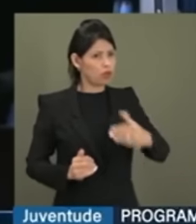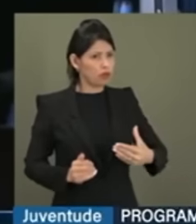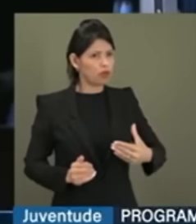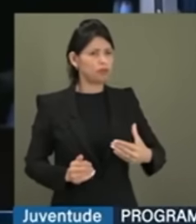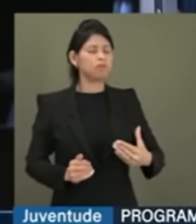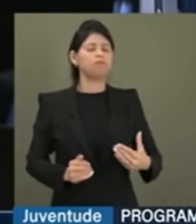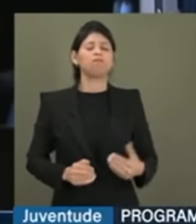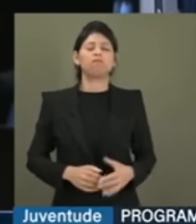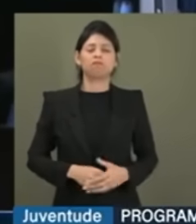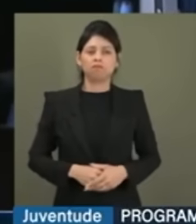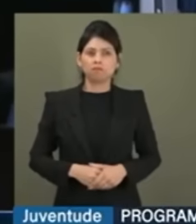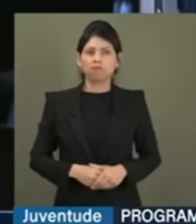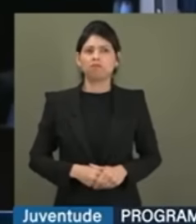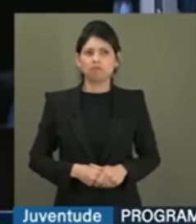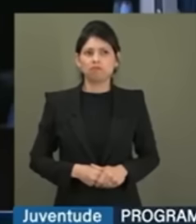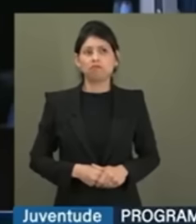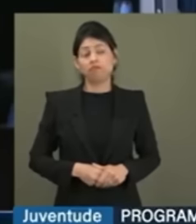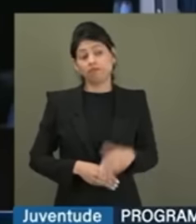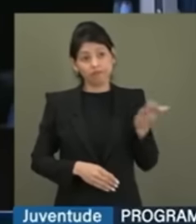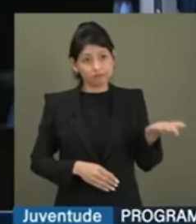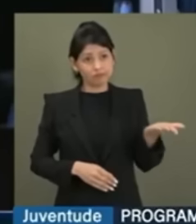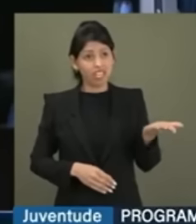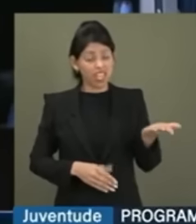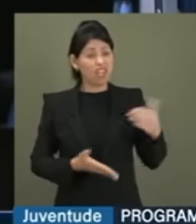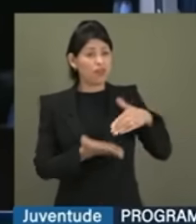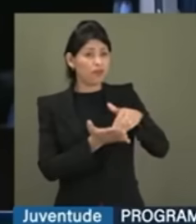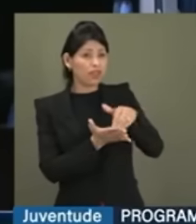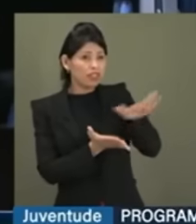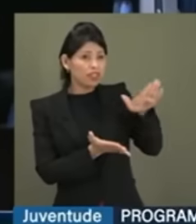ousado ter sido